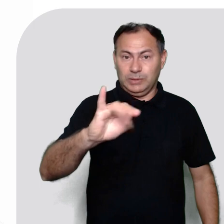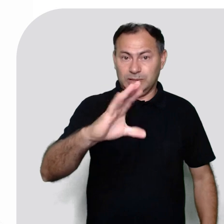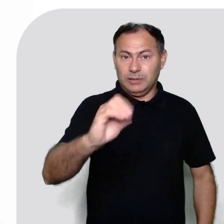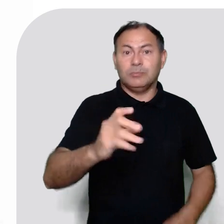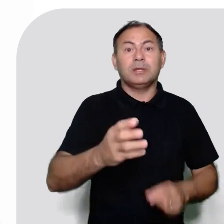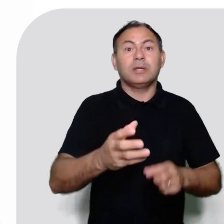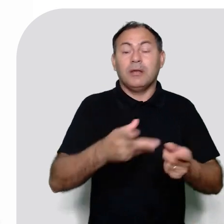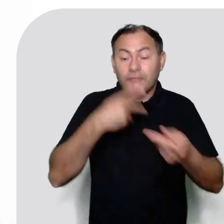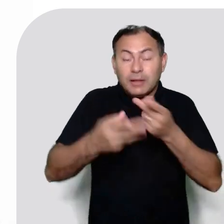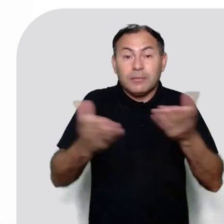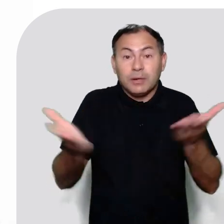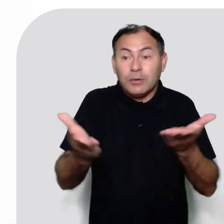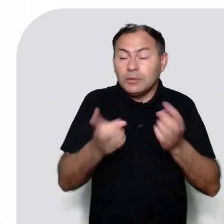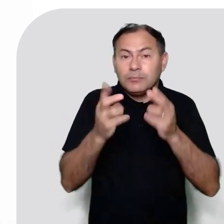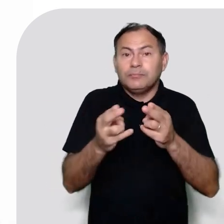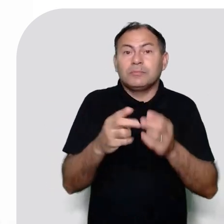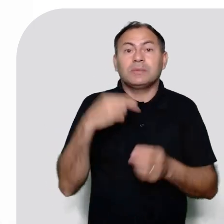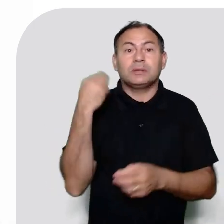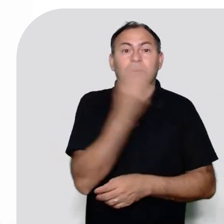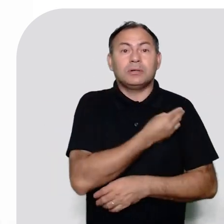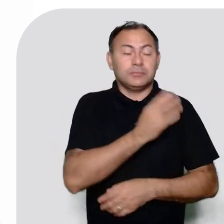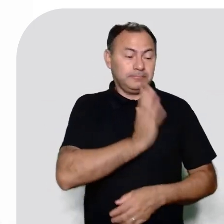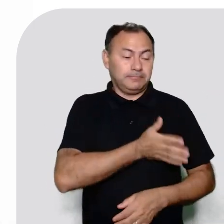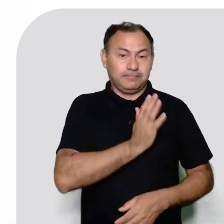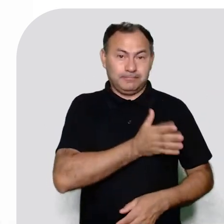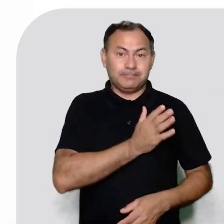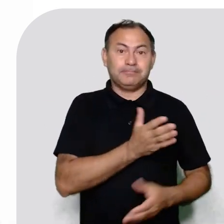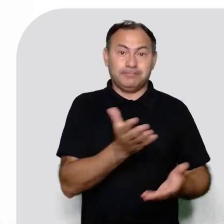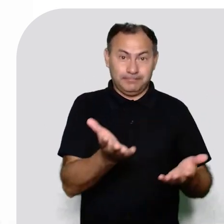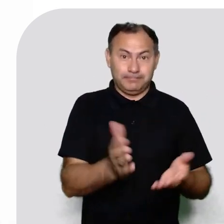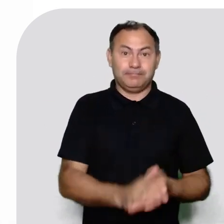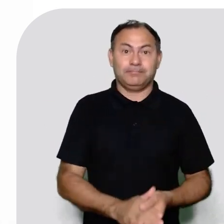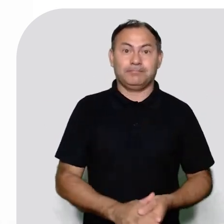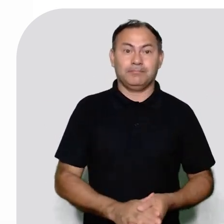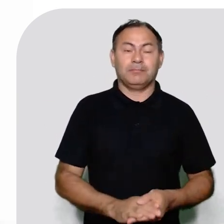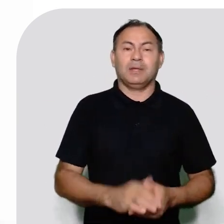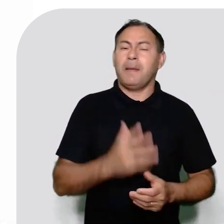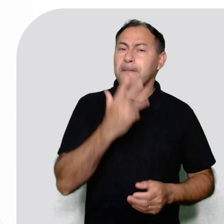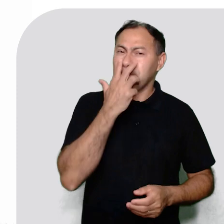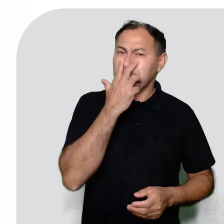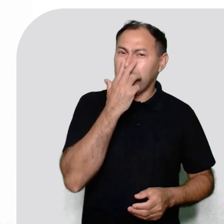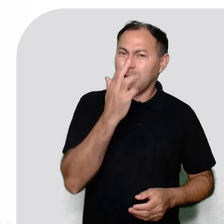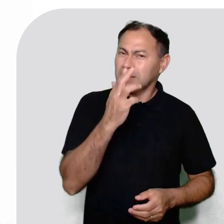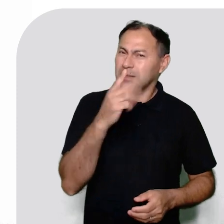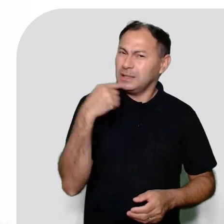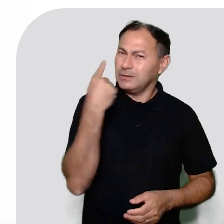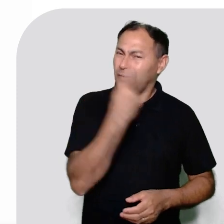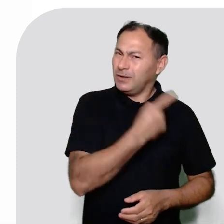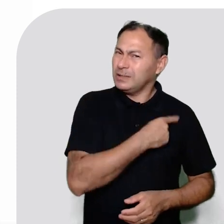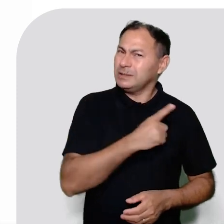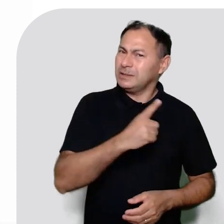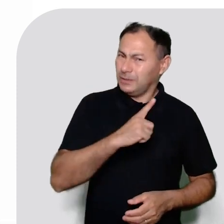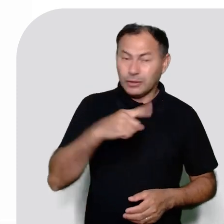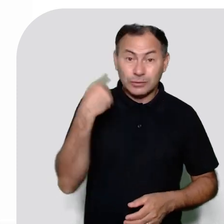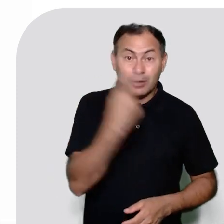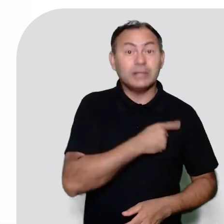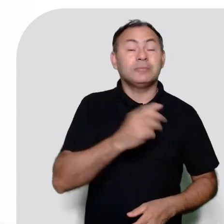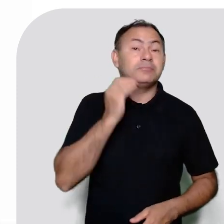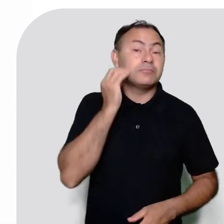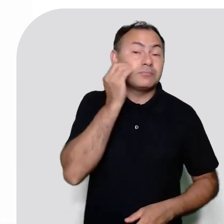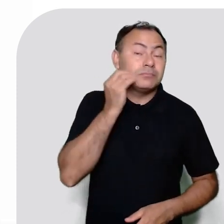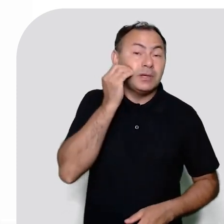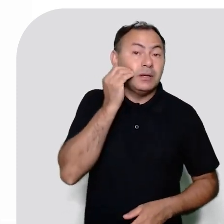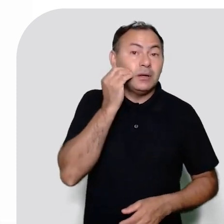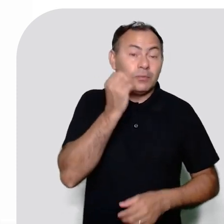dia de hoje, cai no nosso coração e nós temos uma experiência, uma relação